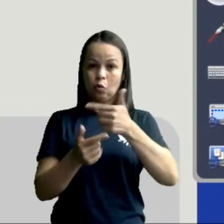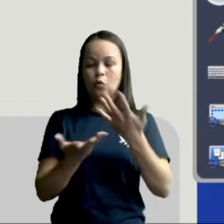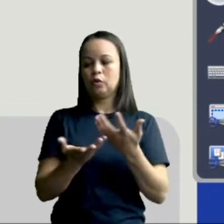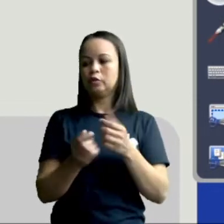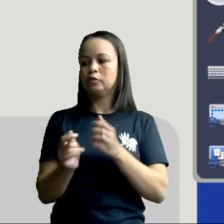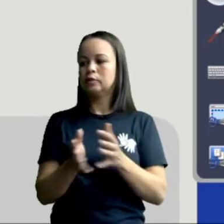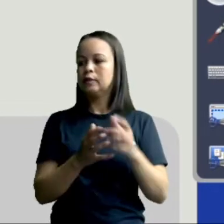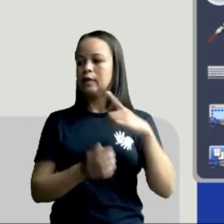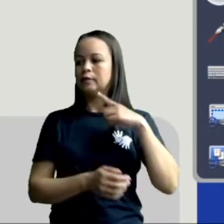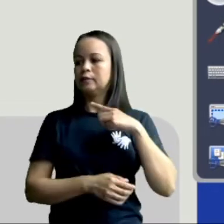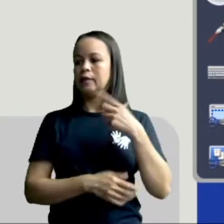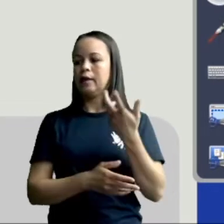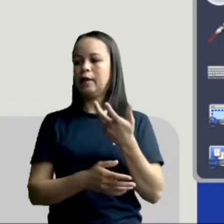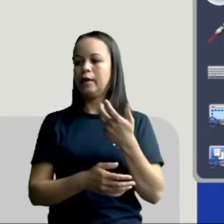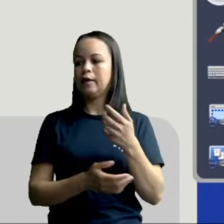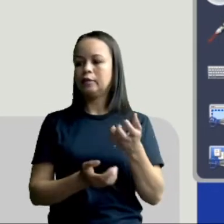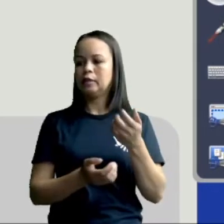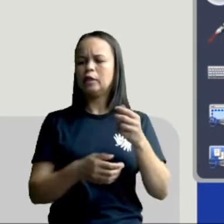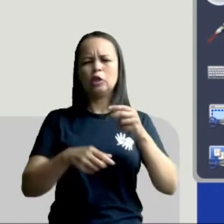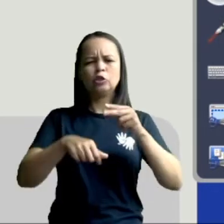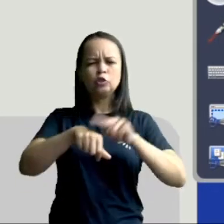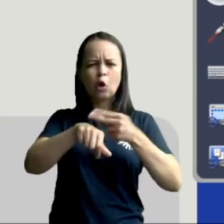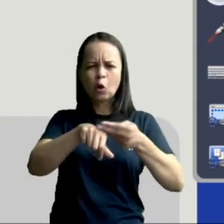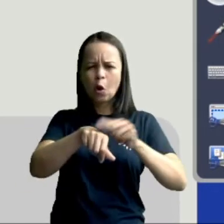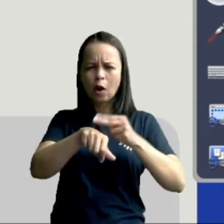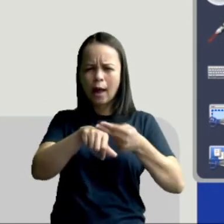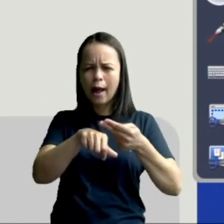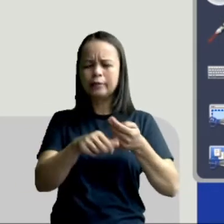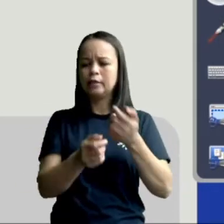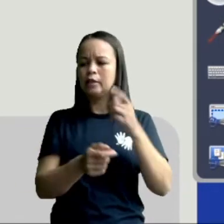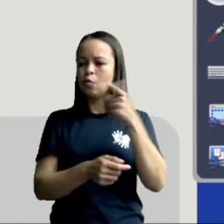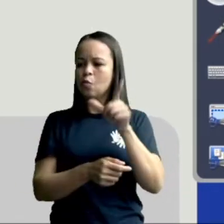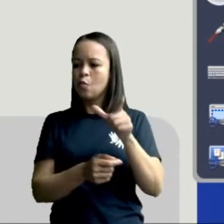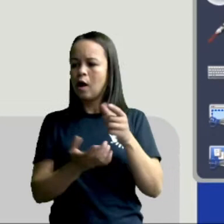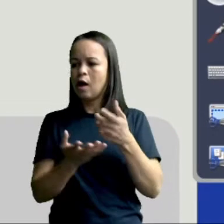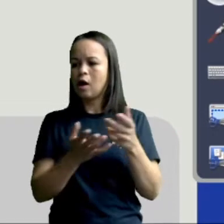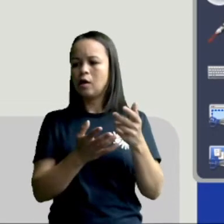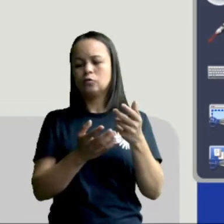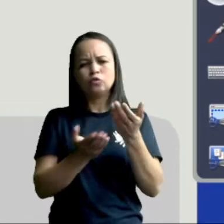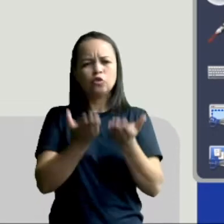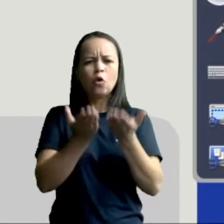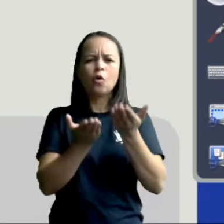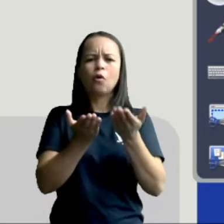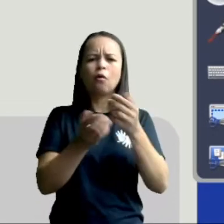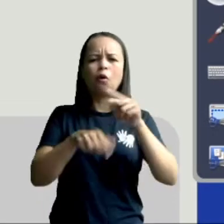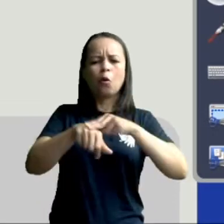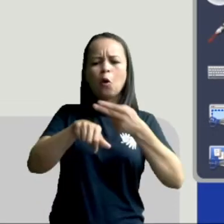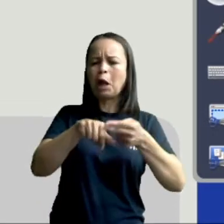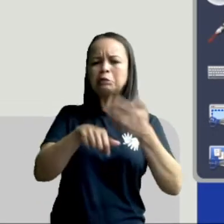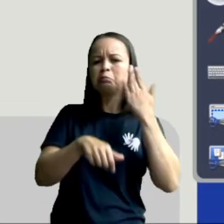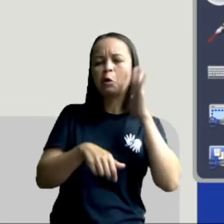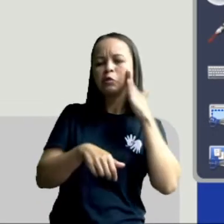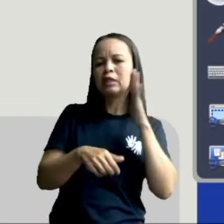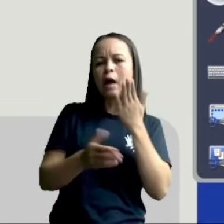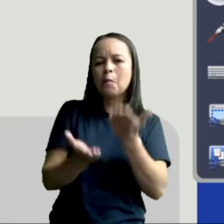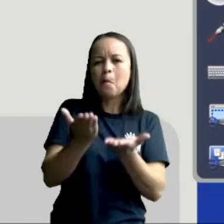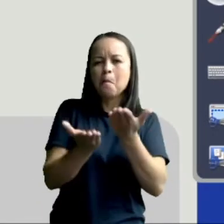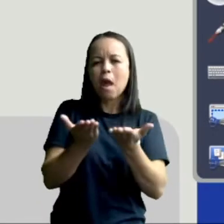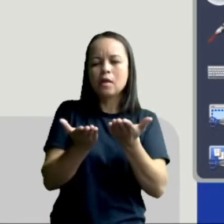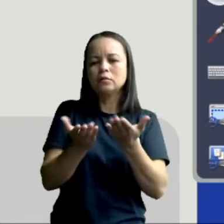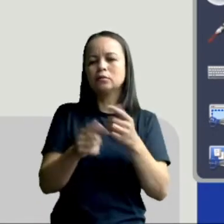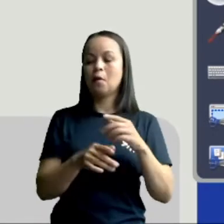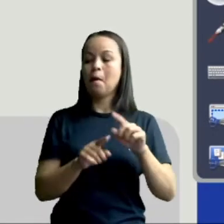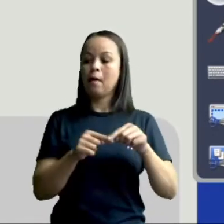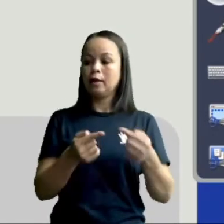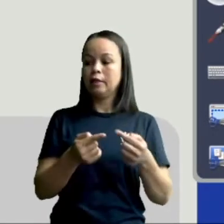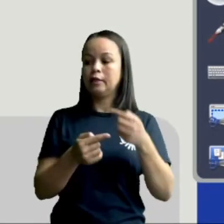3 barrinhas, aparentemente aqui, de chocolate, que a gente não sabe quanto pesa. Mas o fato é, apesar